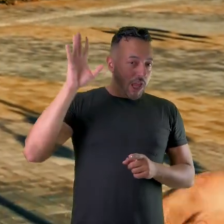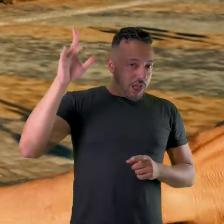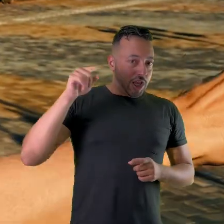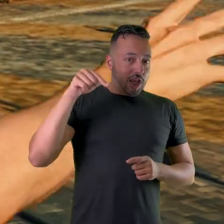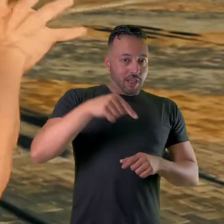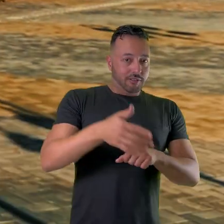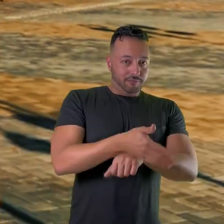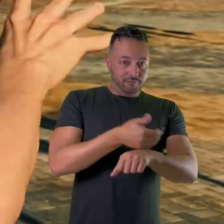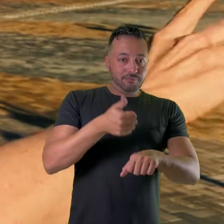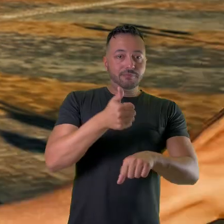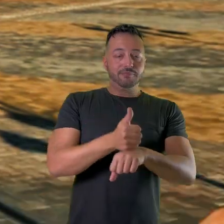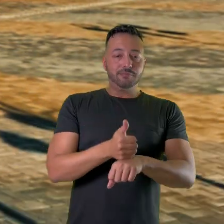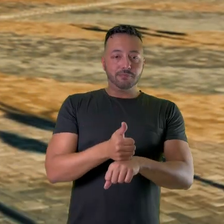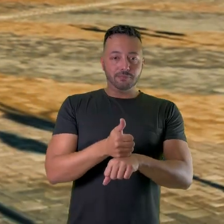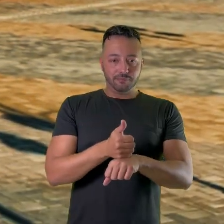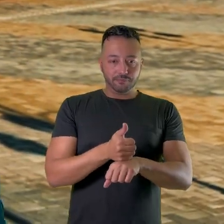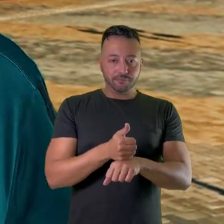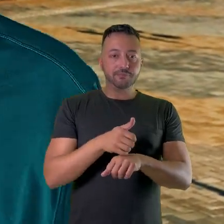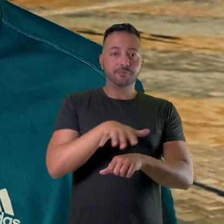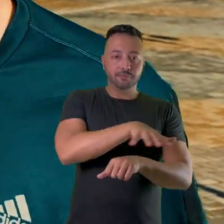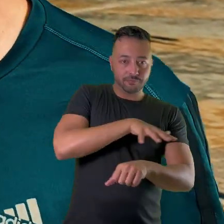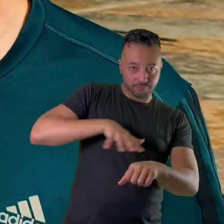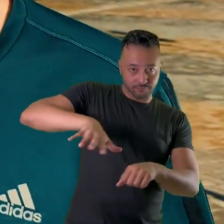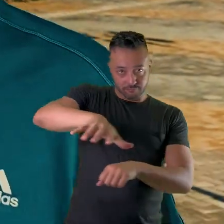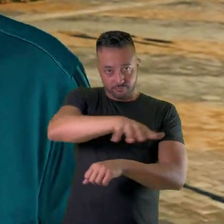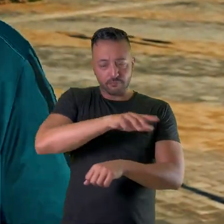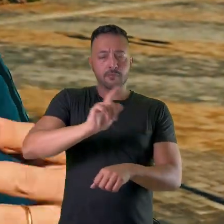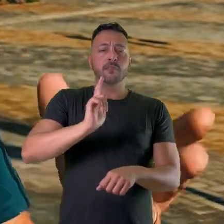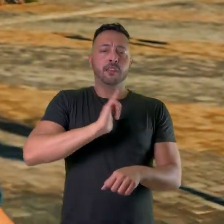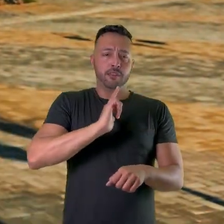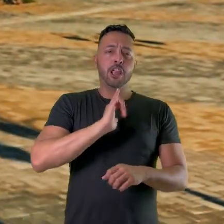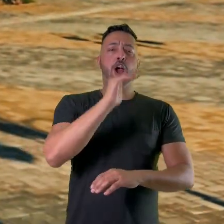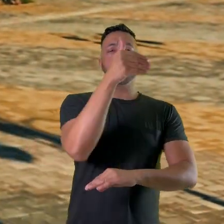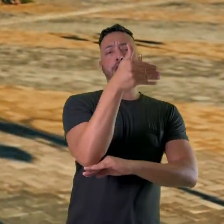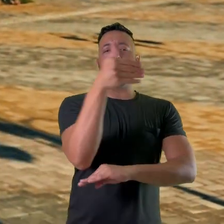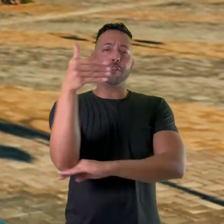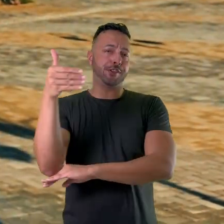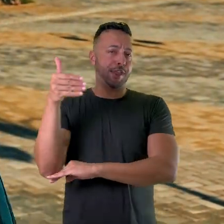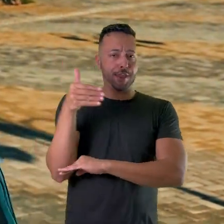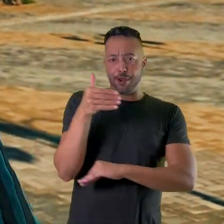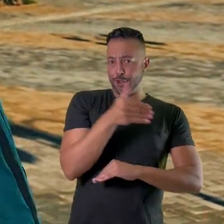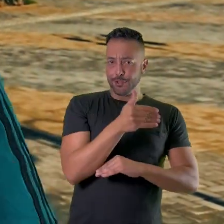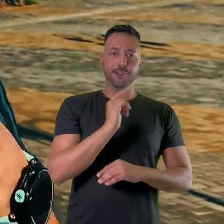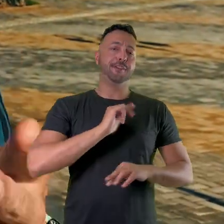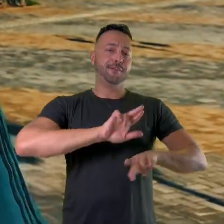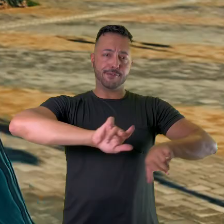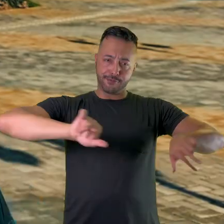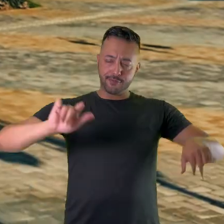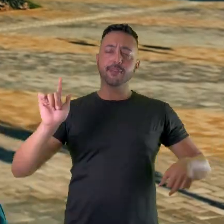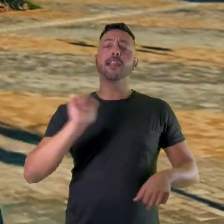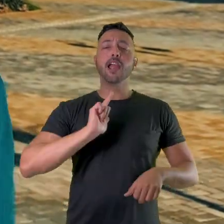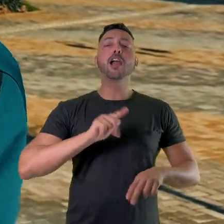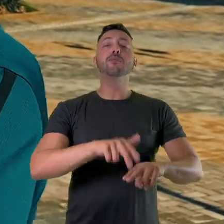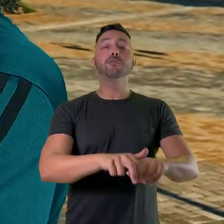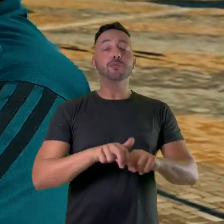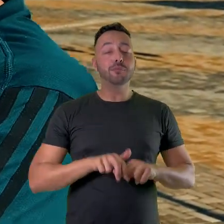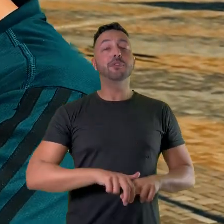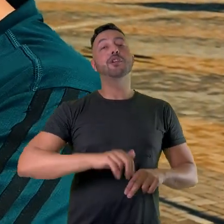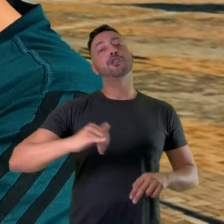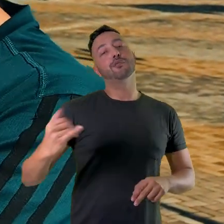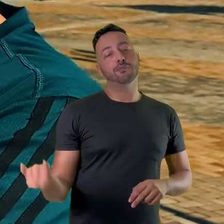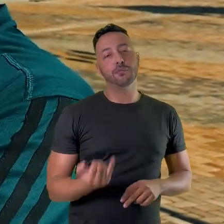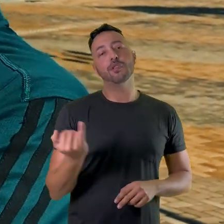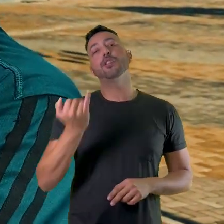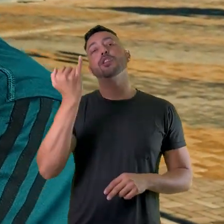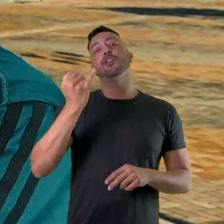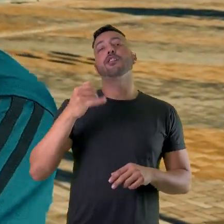essa praça aqui, no entorno dessa praça, surgiram vários hotéis. Pela importância para